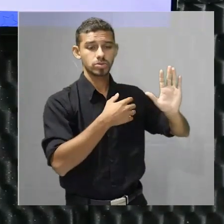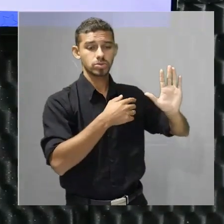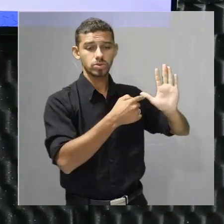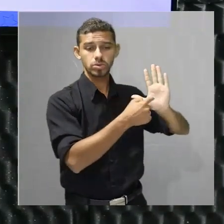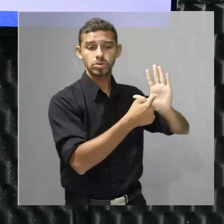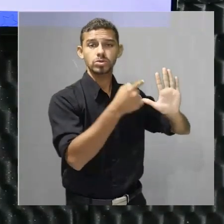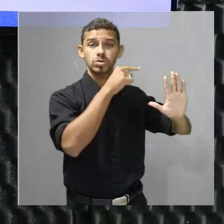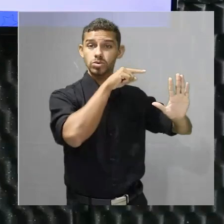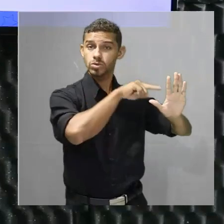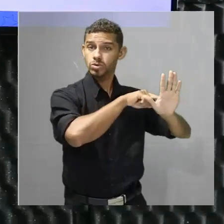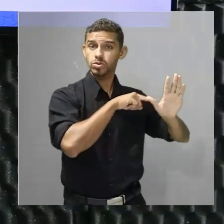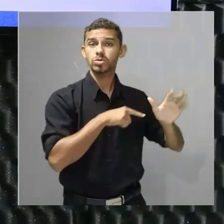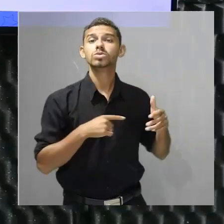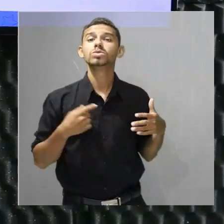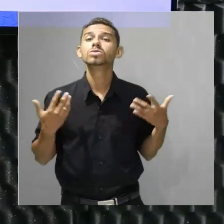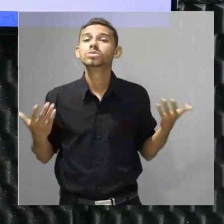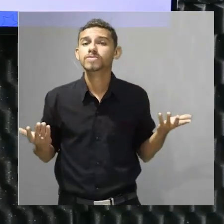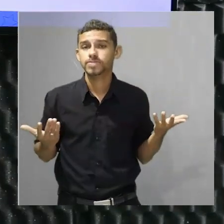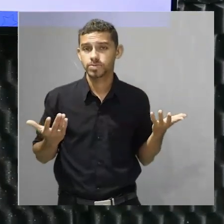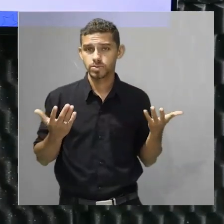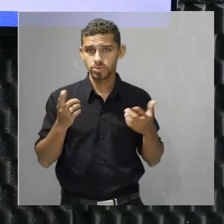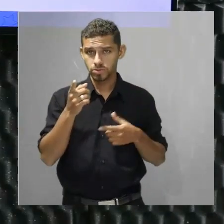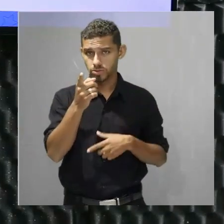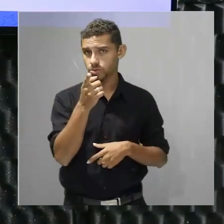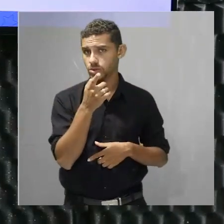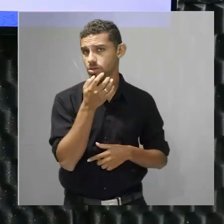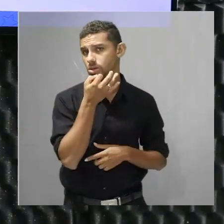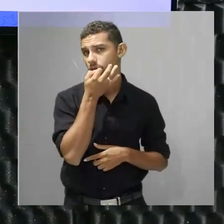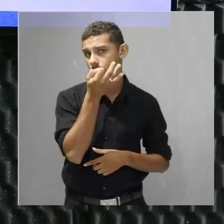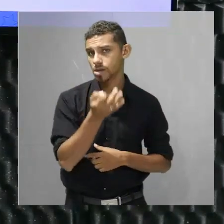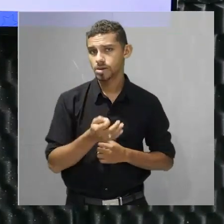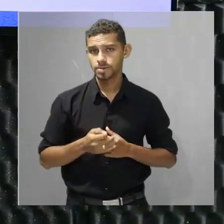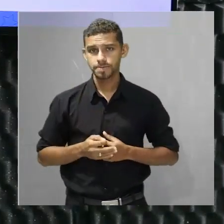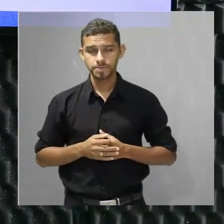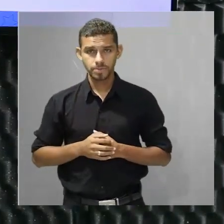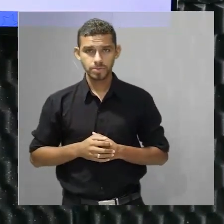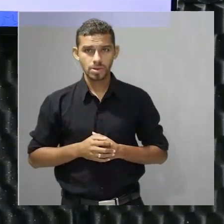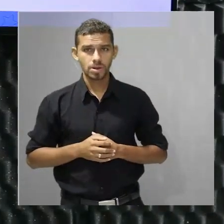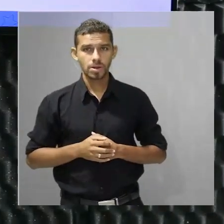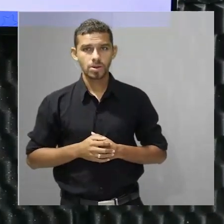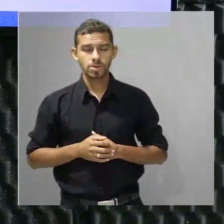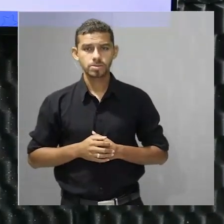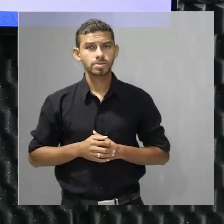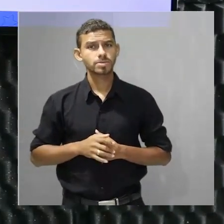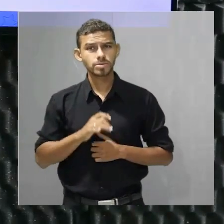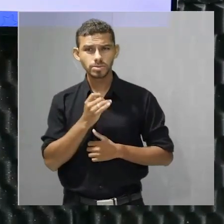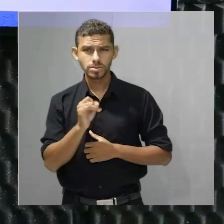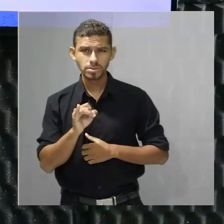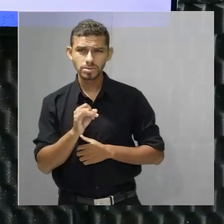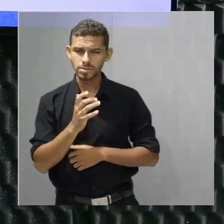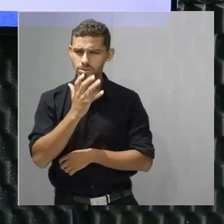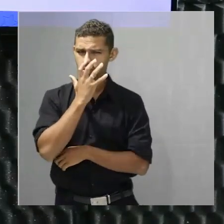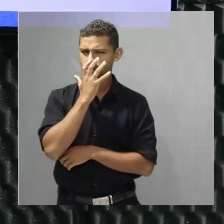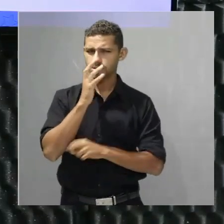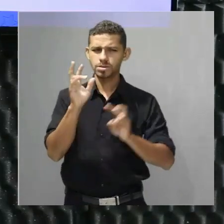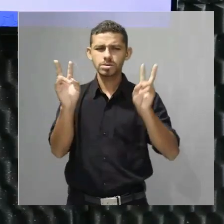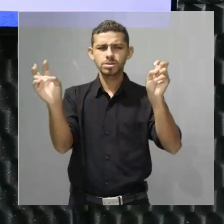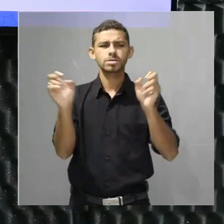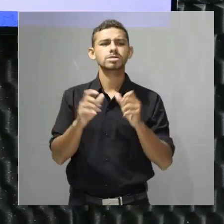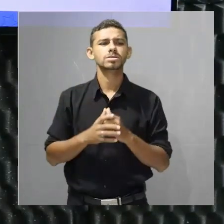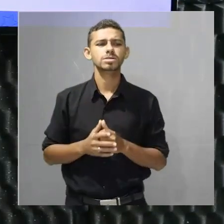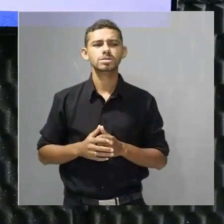dos sonhos vocês acham que é uma linguagem denotativa ou conotativo se a gente analisar apenas o título